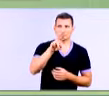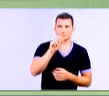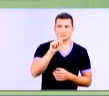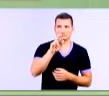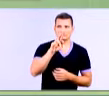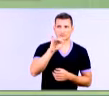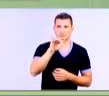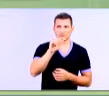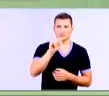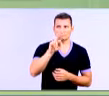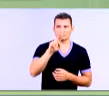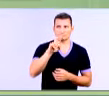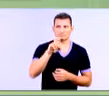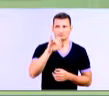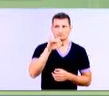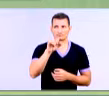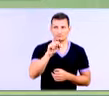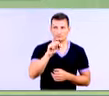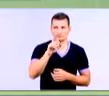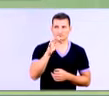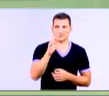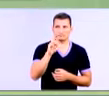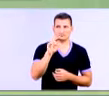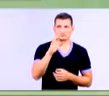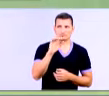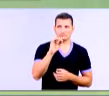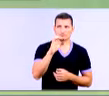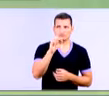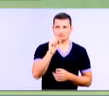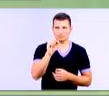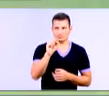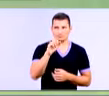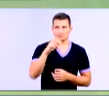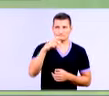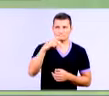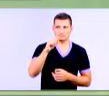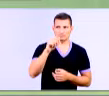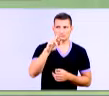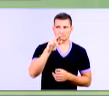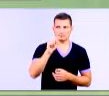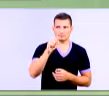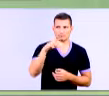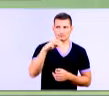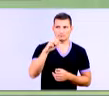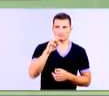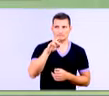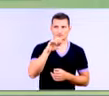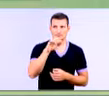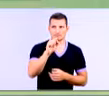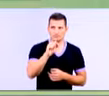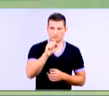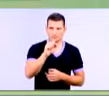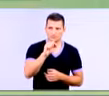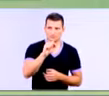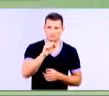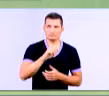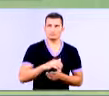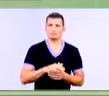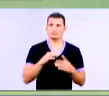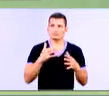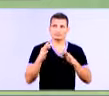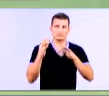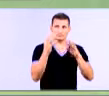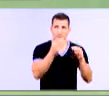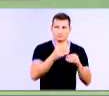locais, funções, passagem de parâmetros por valor e por referência, né? Então toda essa ementa, gente, a gente vai ter